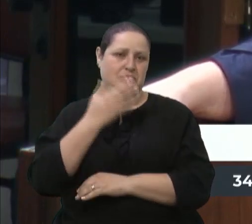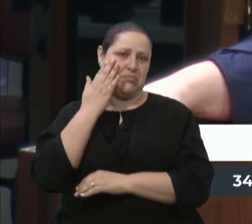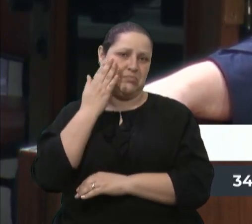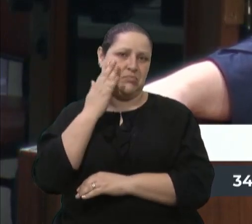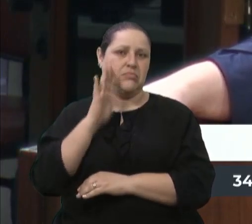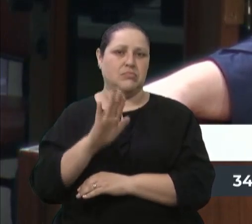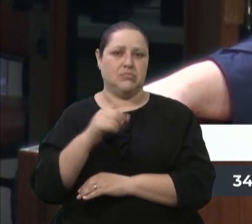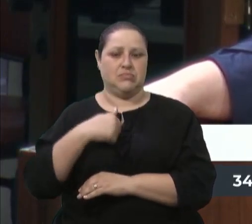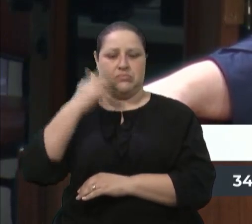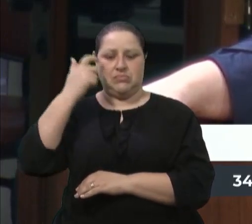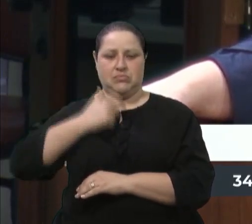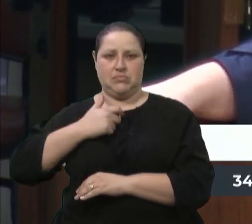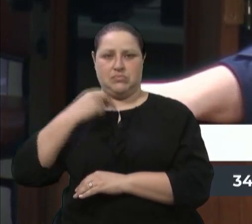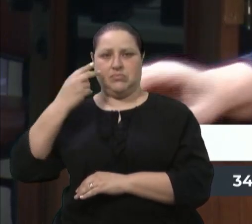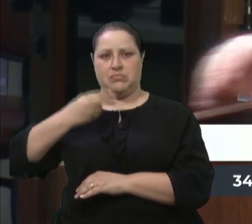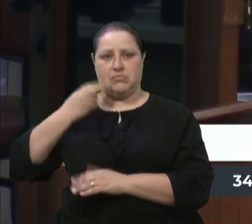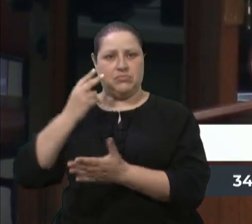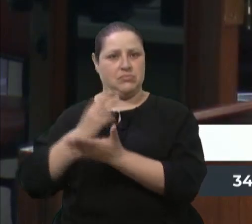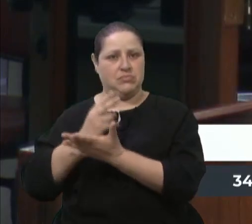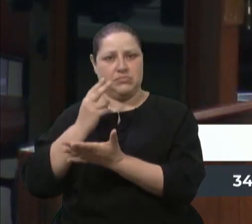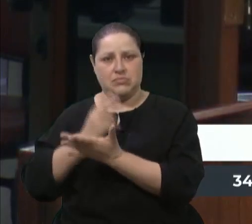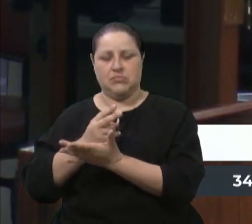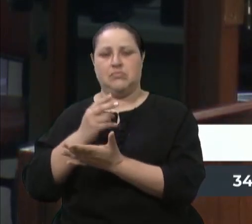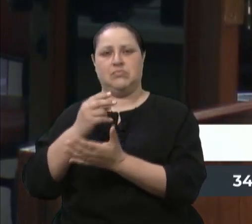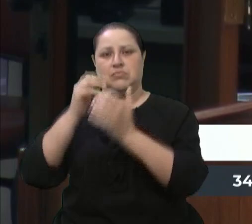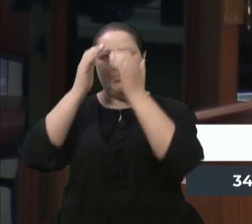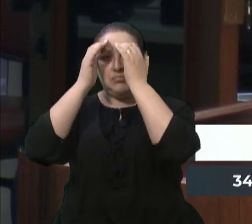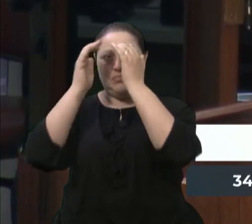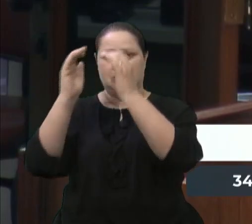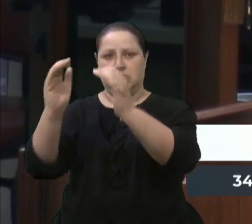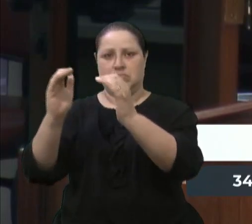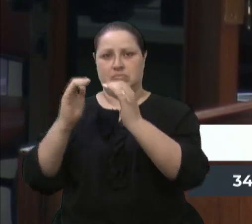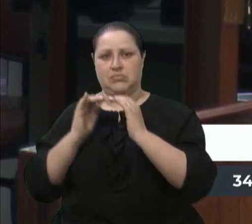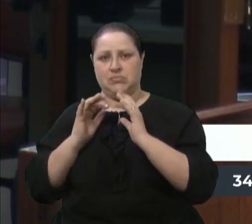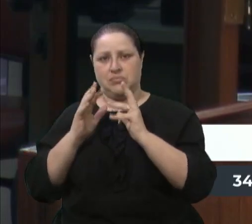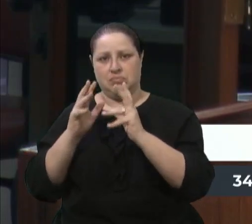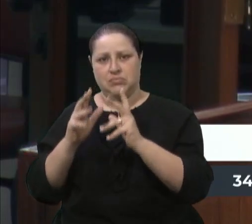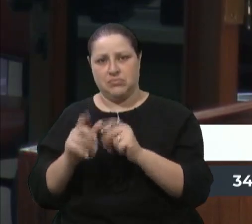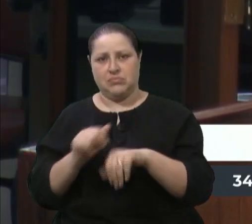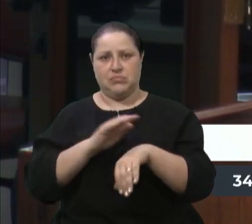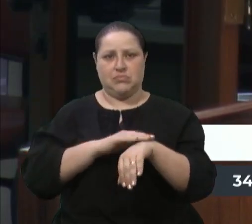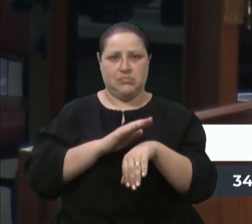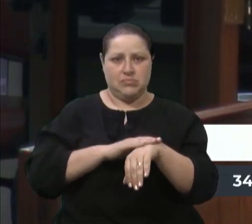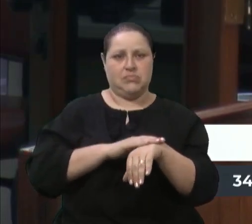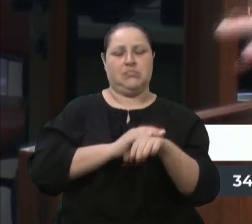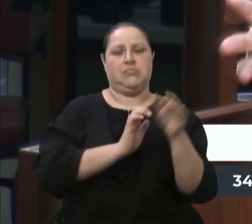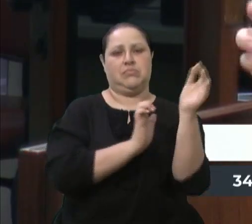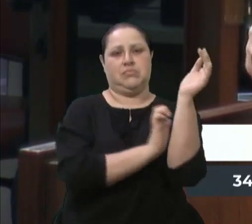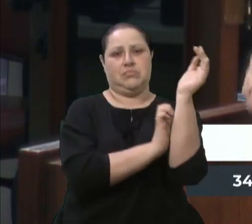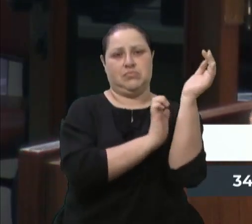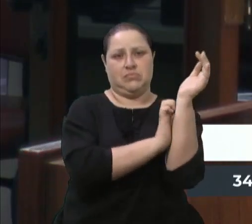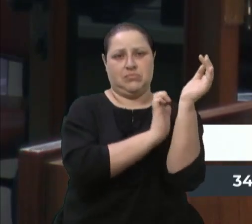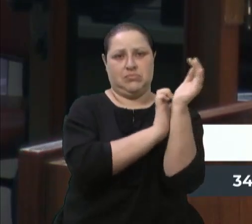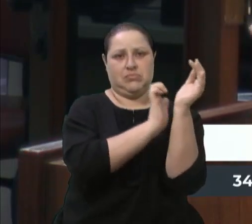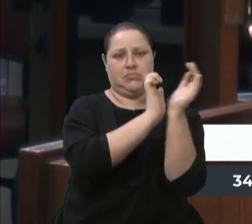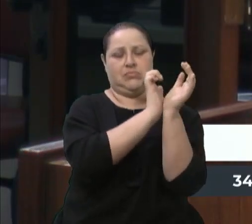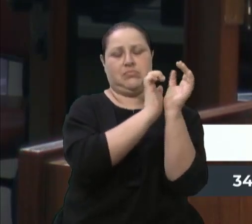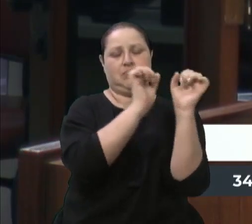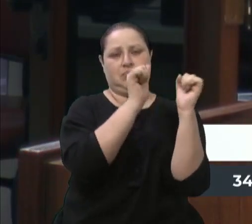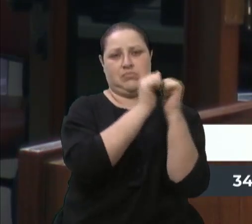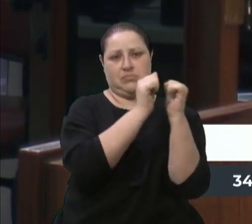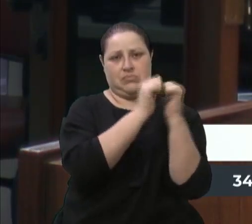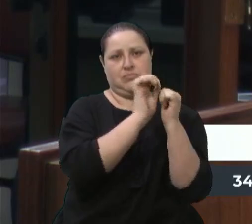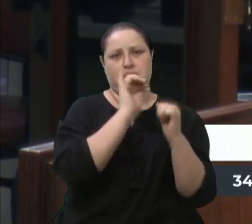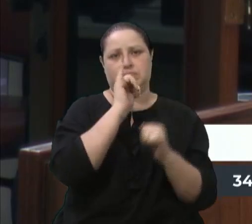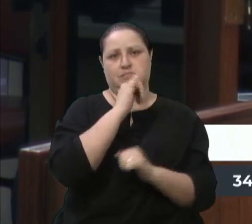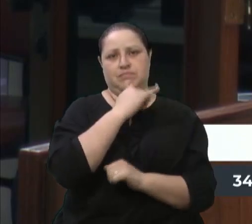um vereador que sempre respeitei todos os andamentos da burocracia do sistema, que